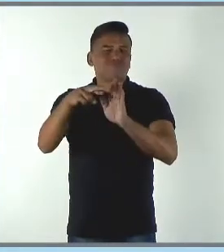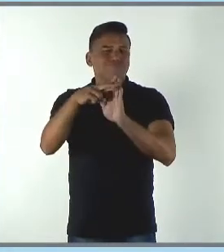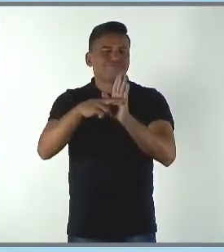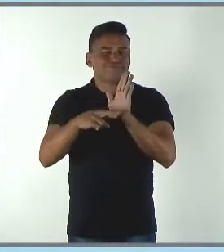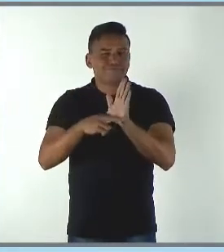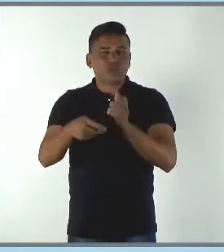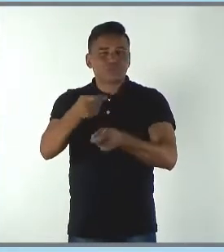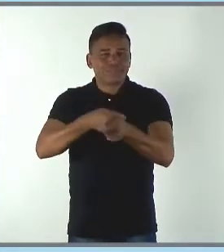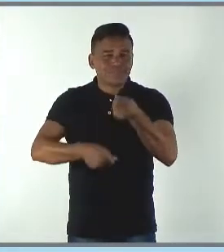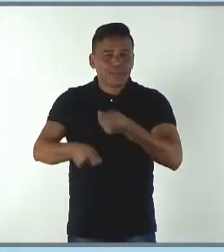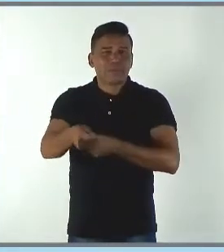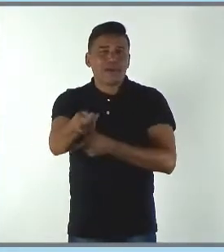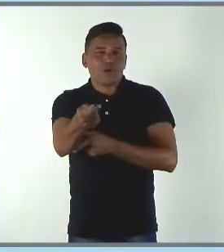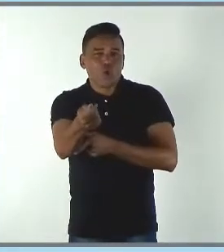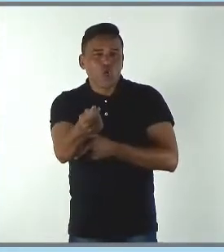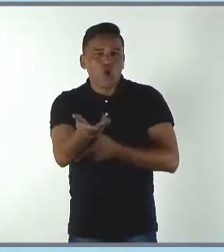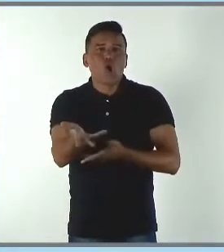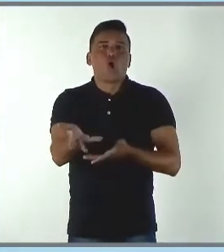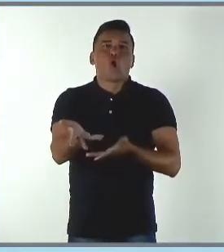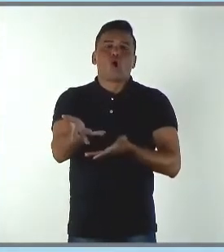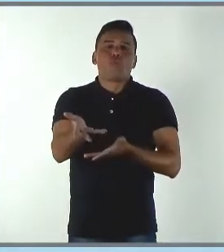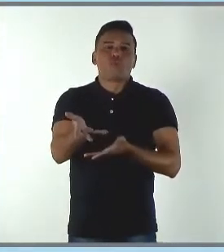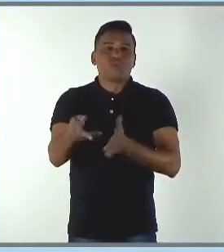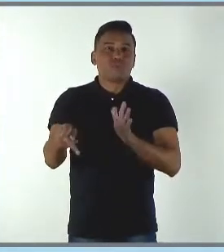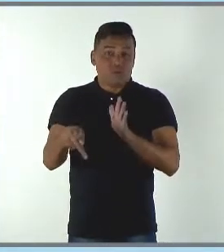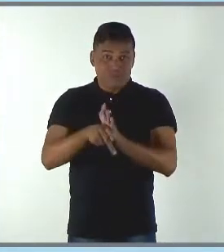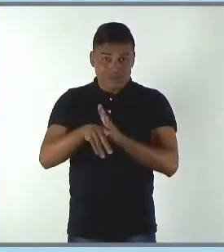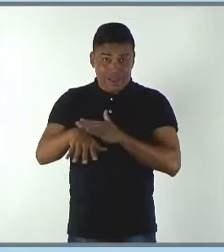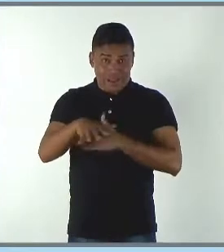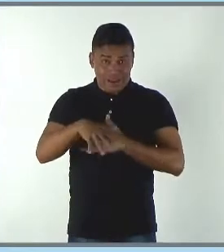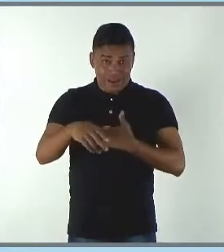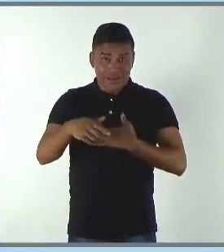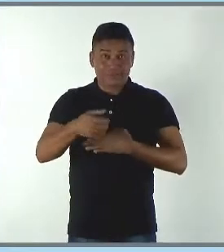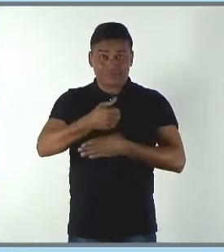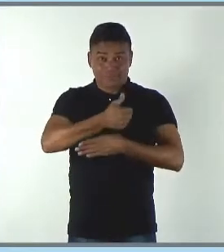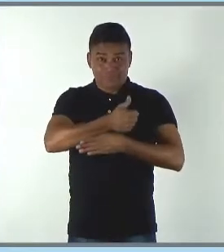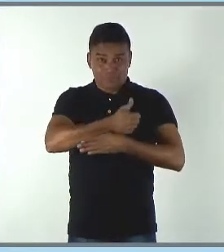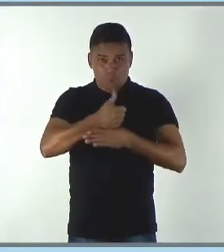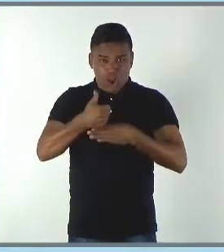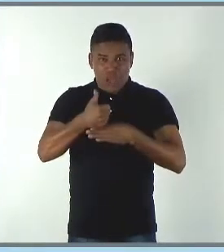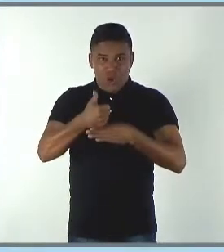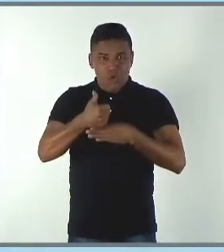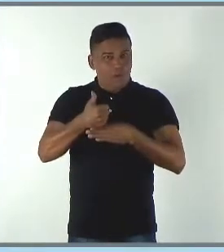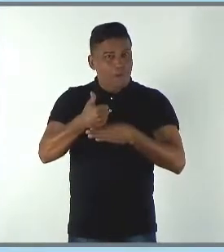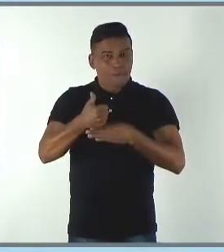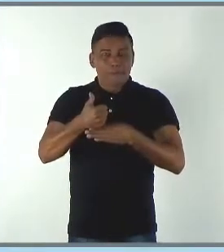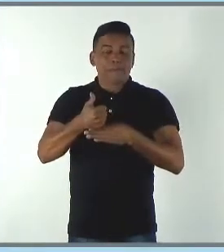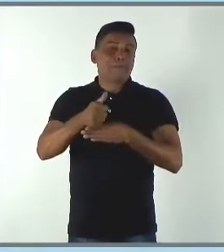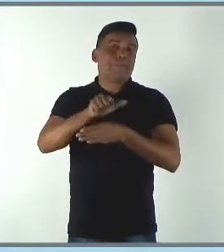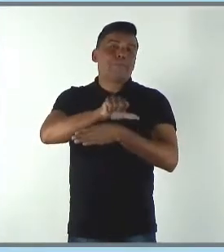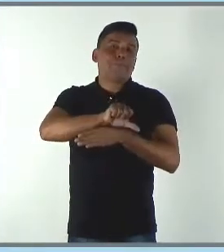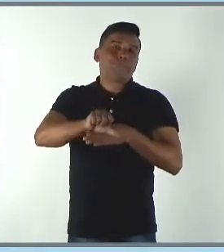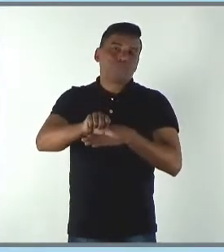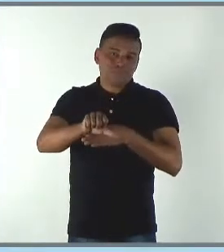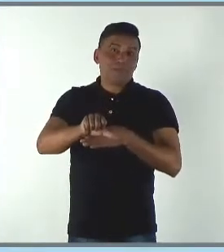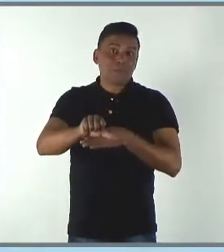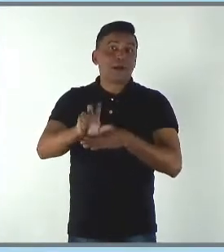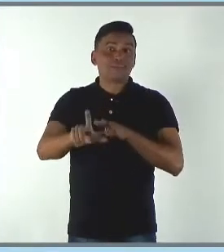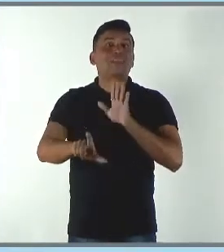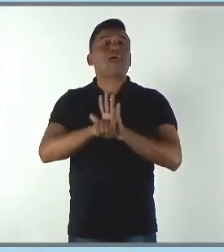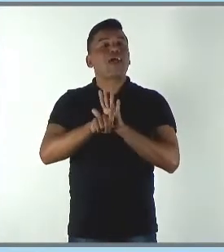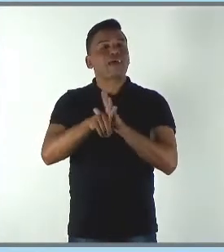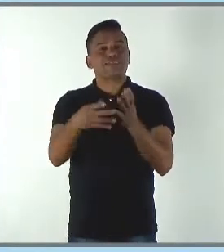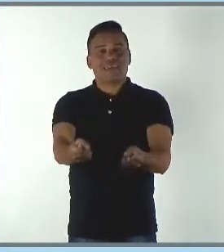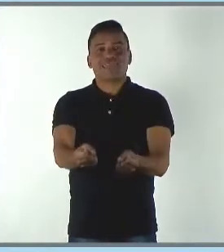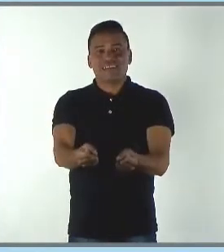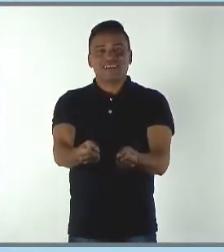econômico, portanto, do ponto de vista moral, é reprovável, mas do ponto de vista legal, aceitável. Não por acaso